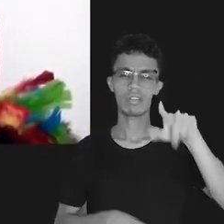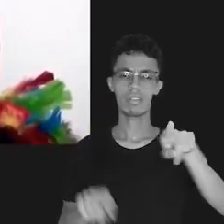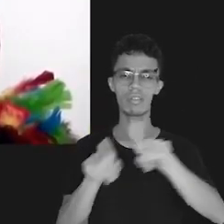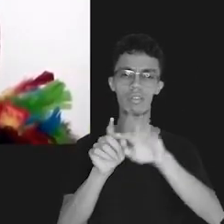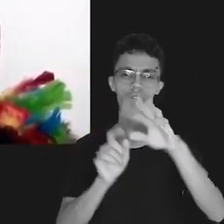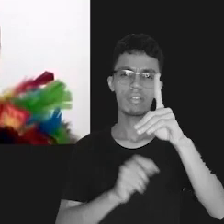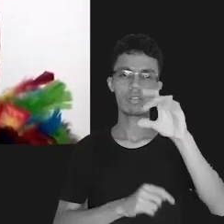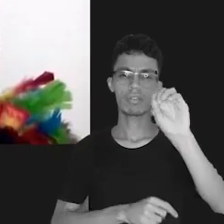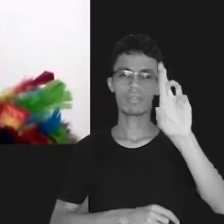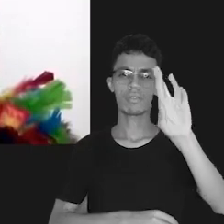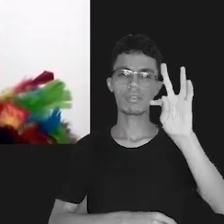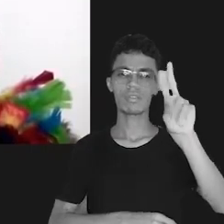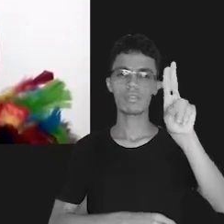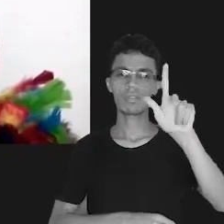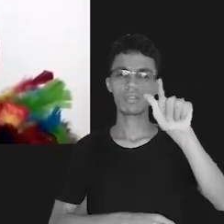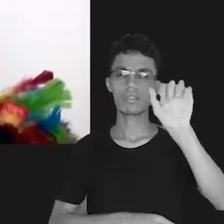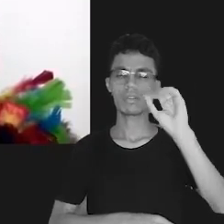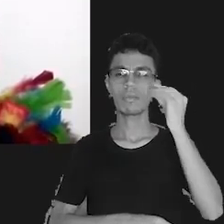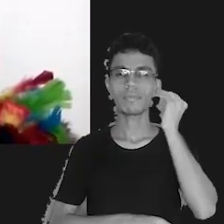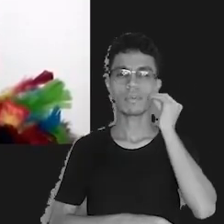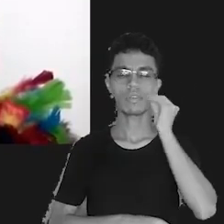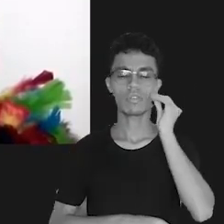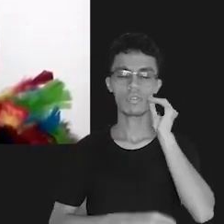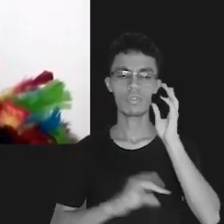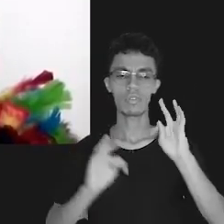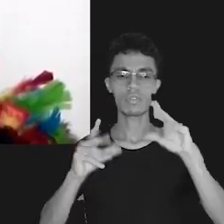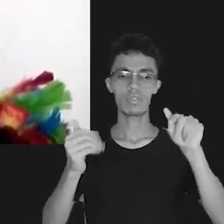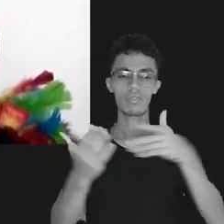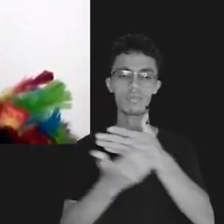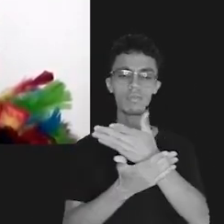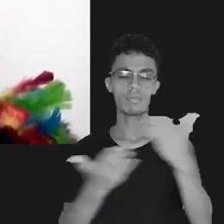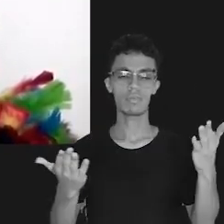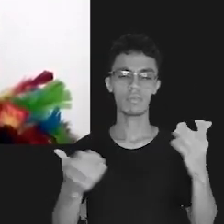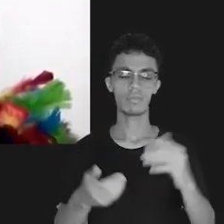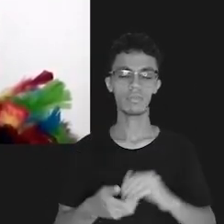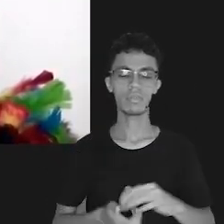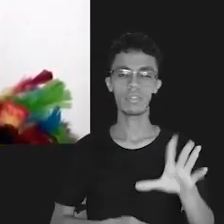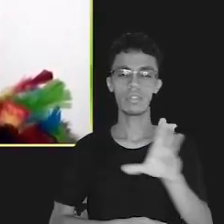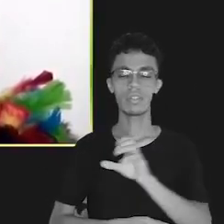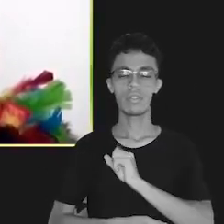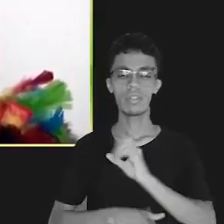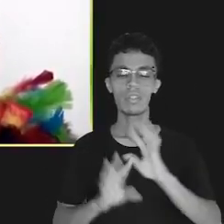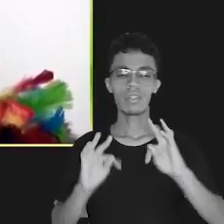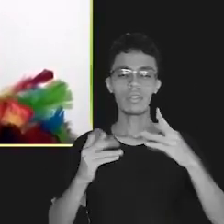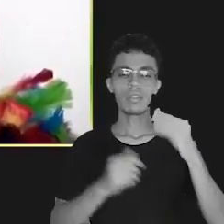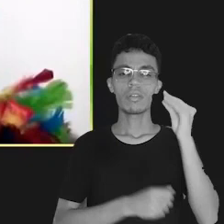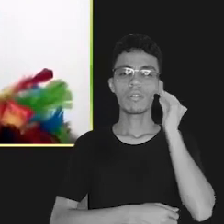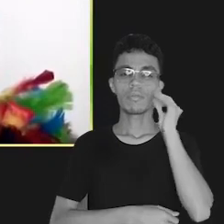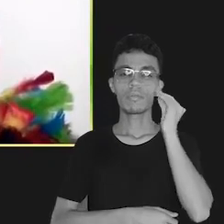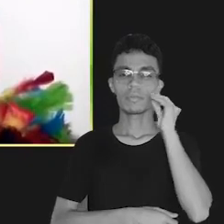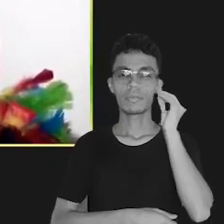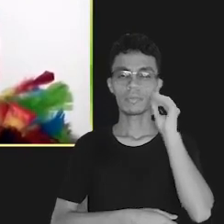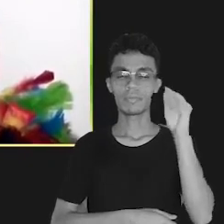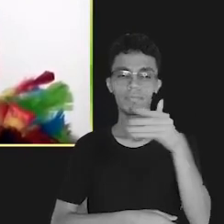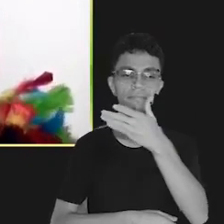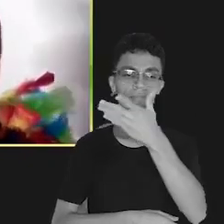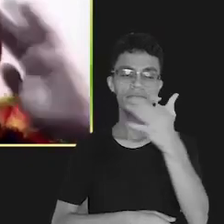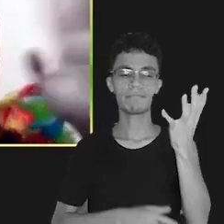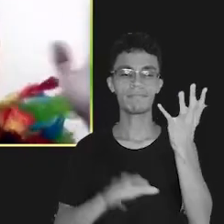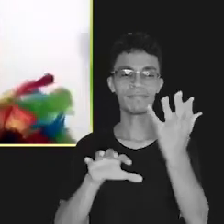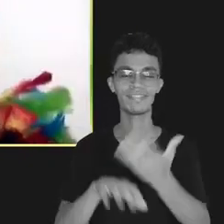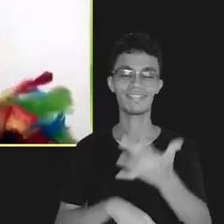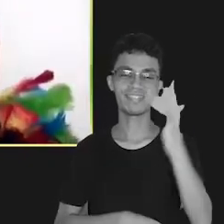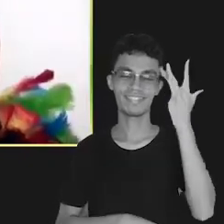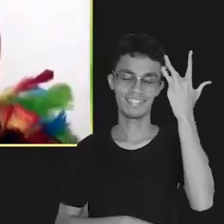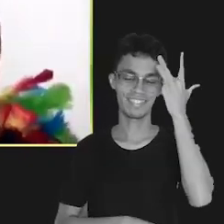vem um beijo a todos e dizendo que amou a leitura. Ah, que bom. Beijos, beijos, Brasília. Não sei quem é, mas